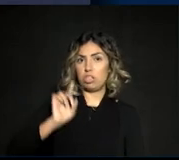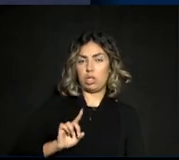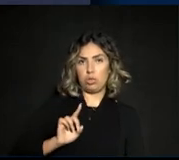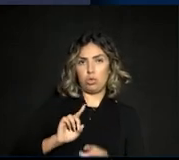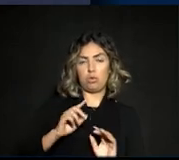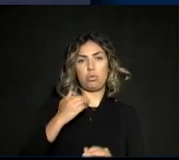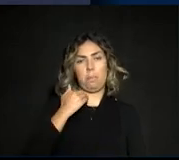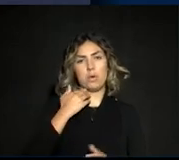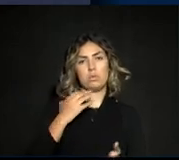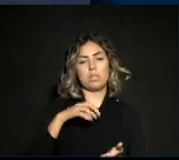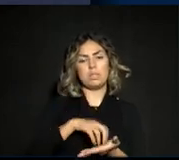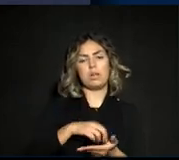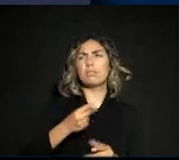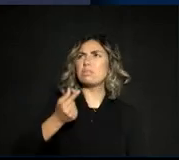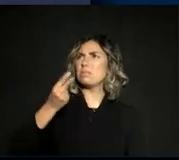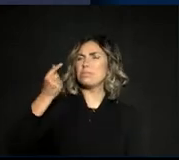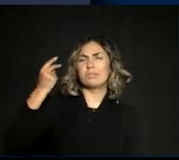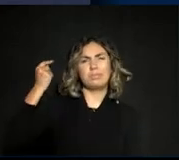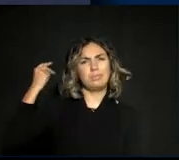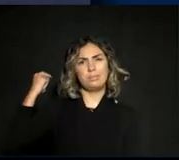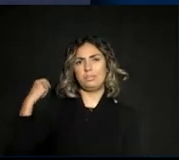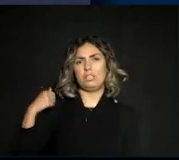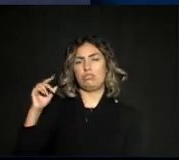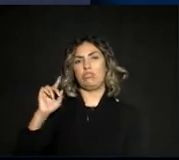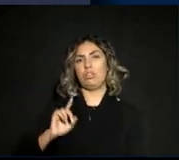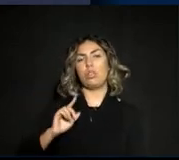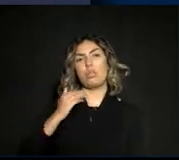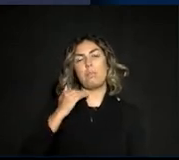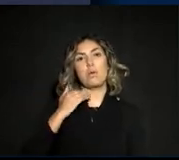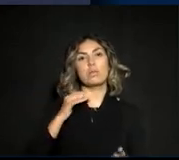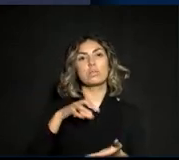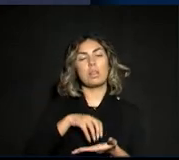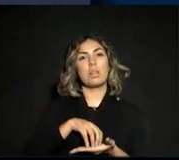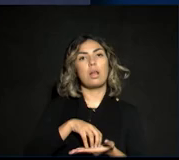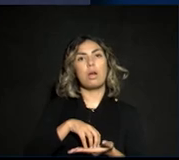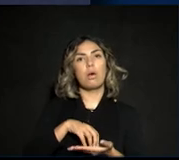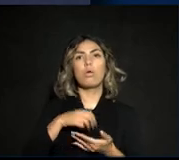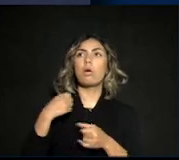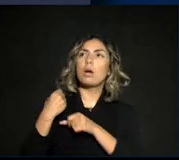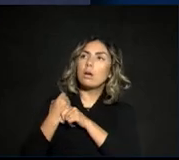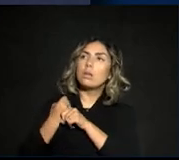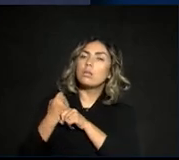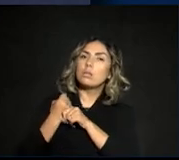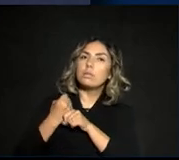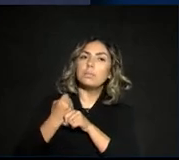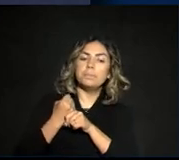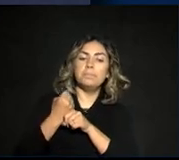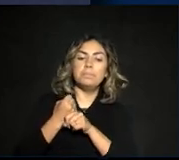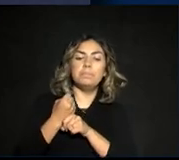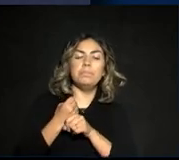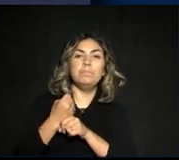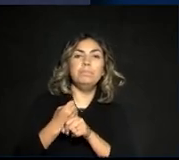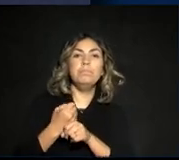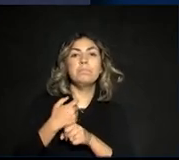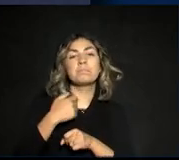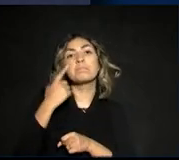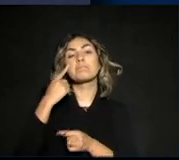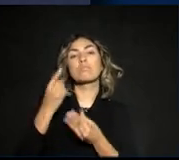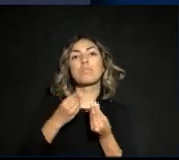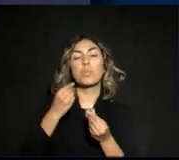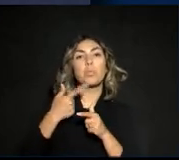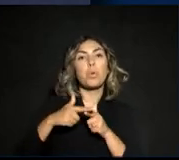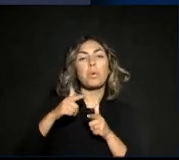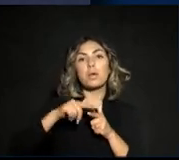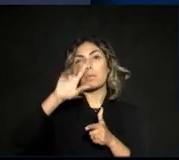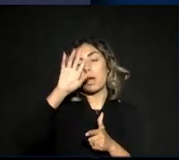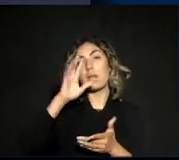Central, muitos anos antes do Thiago ser diretor do Banco Central, nós usamos uma solução assim para um problema que nós tínhamos